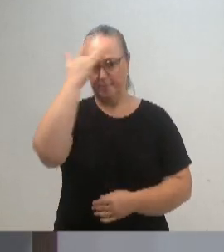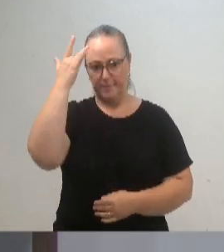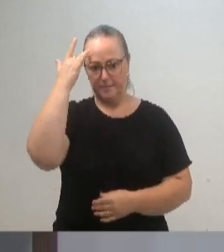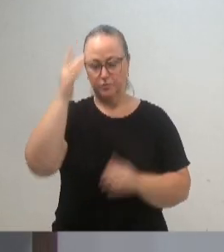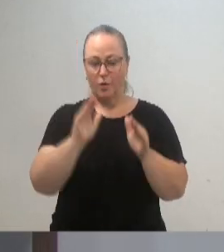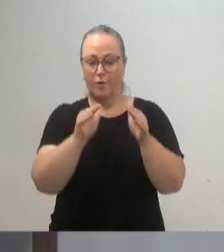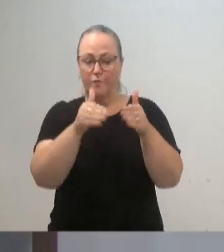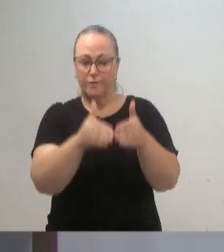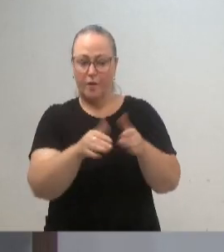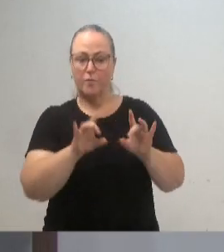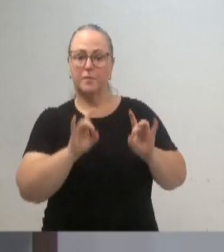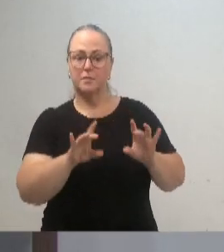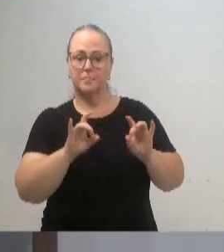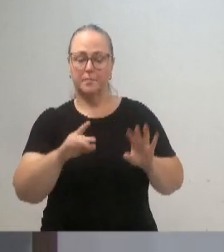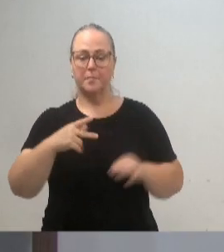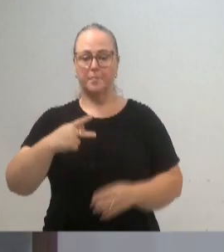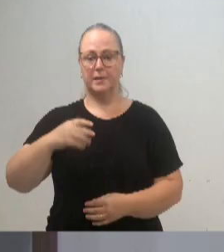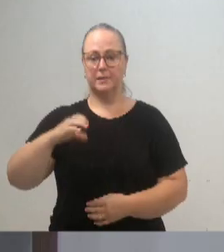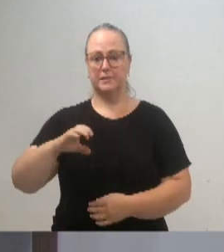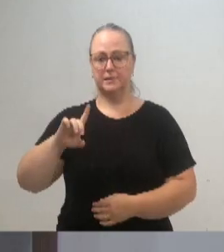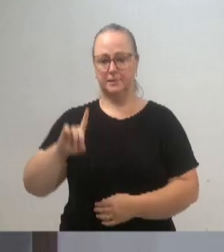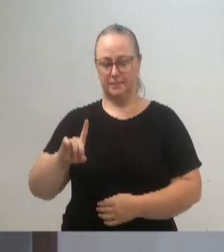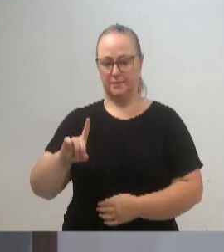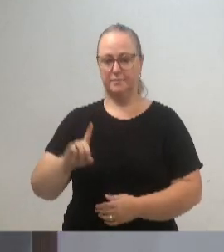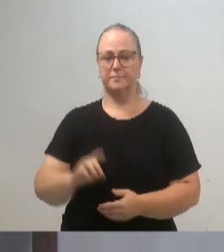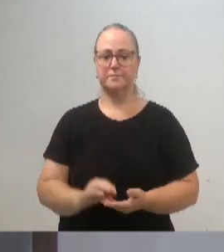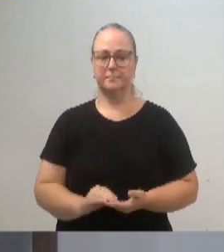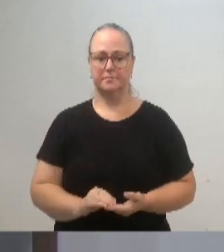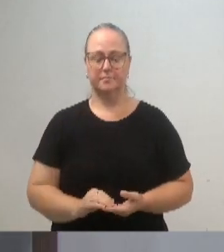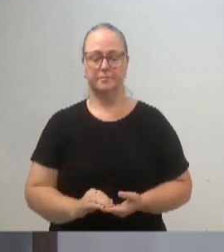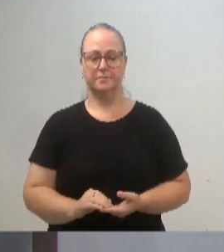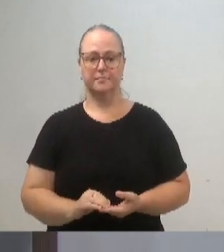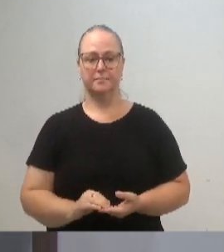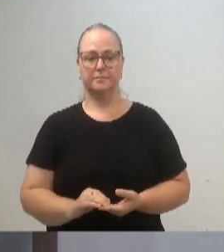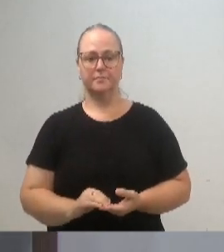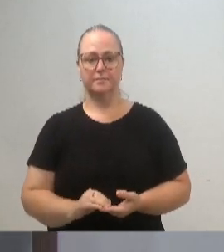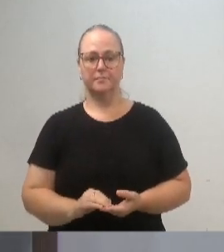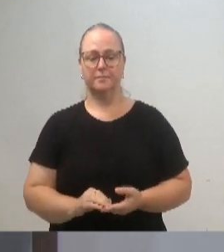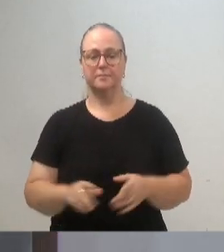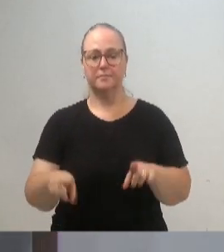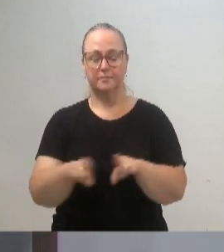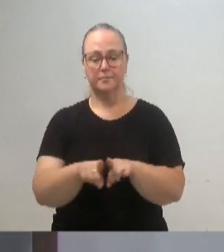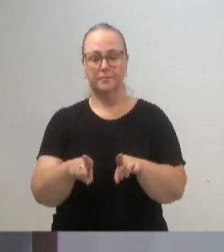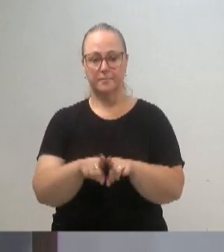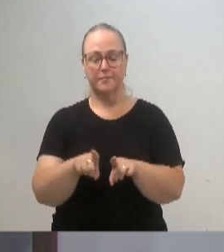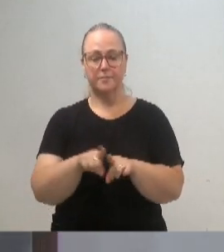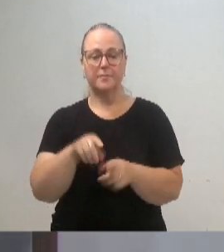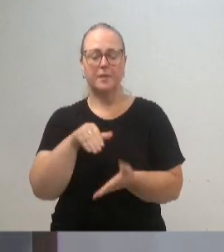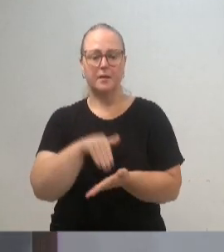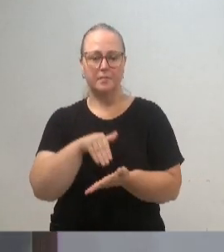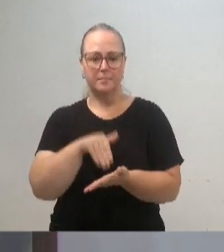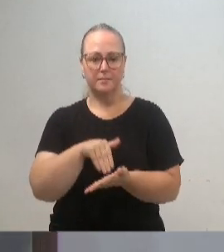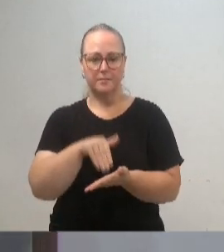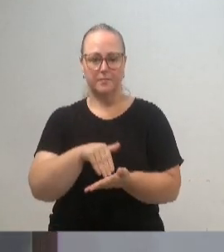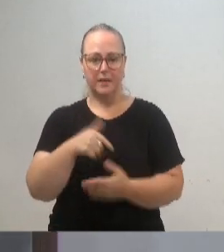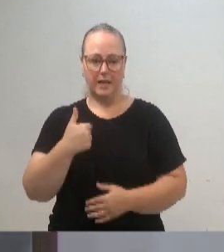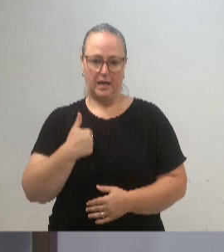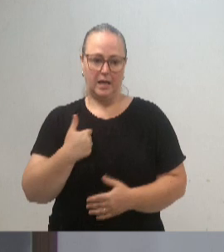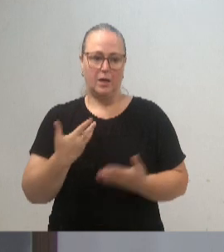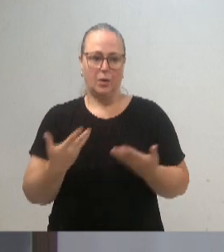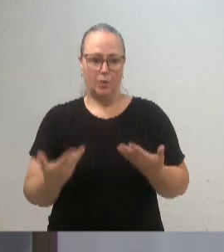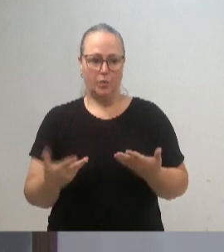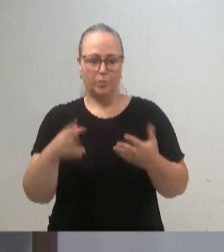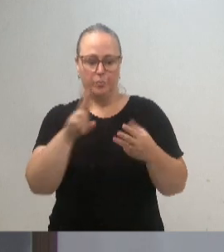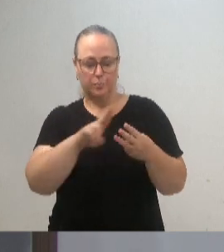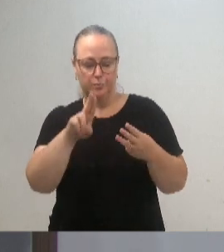assunto, pessoa com deficiência. Eu gostaria também de pedir que, pelo menos no momento que eu estiver citando